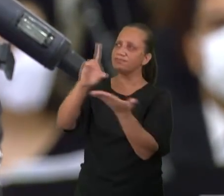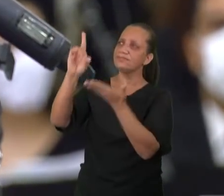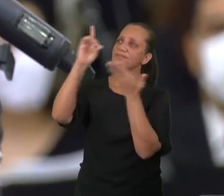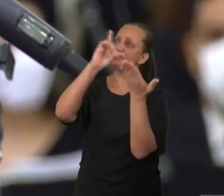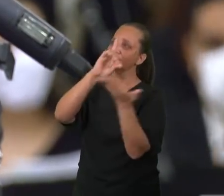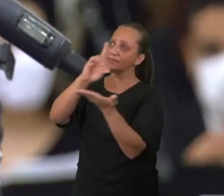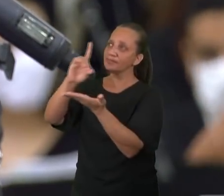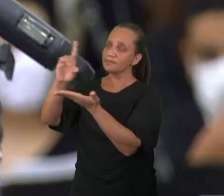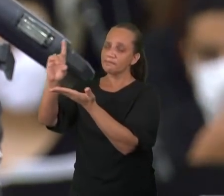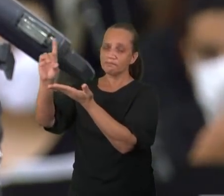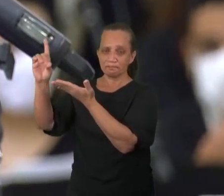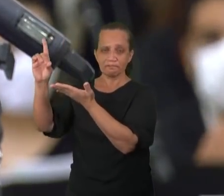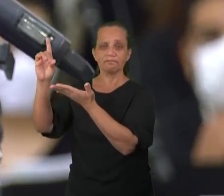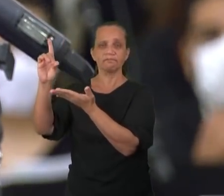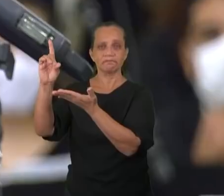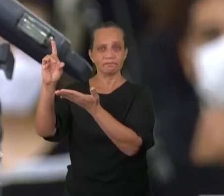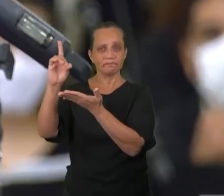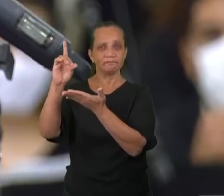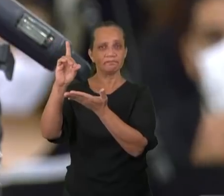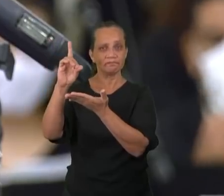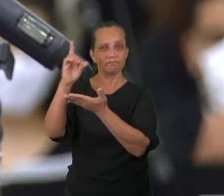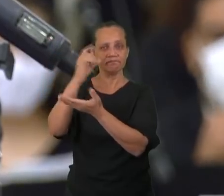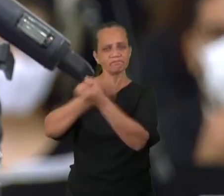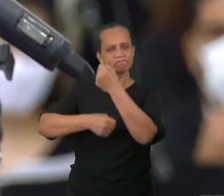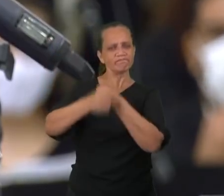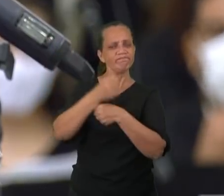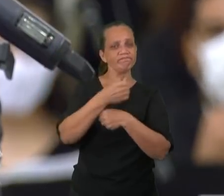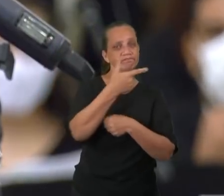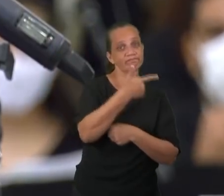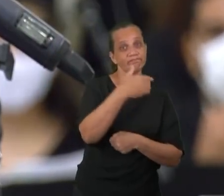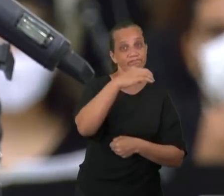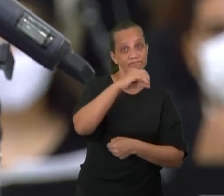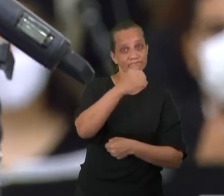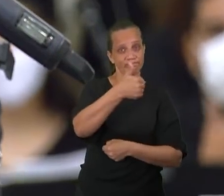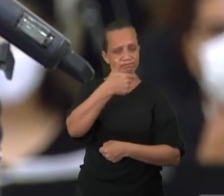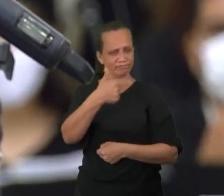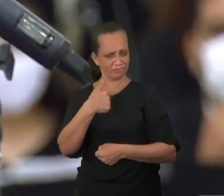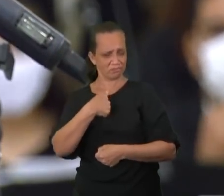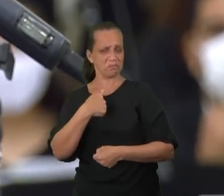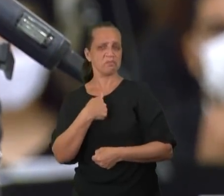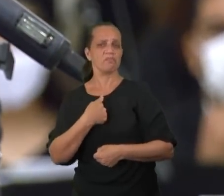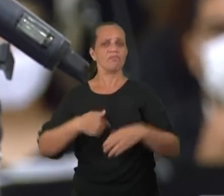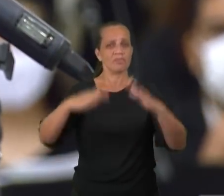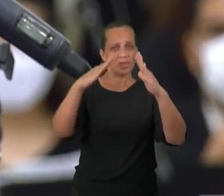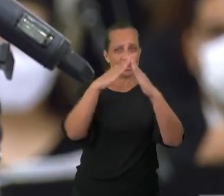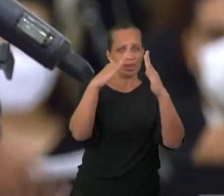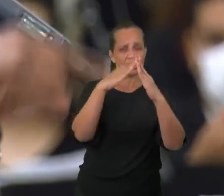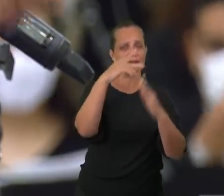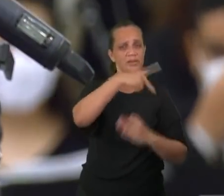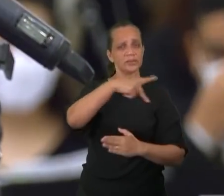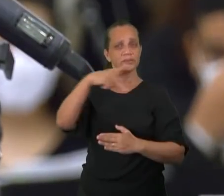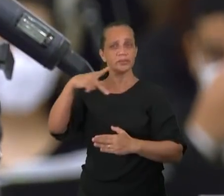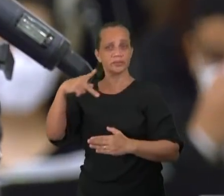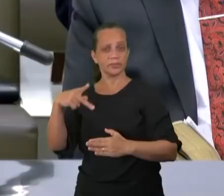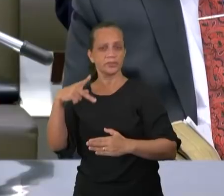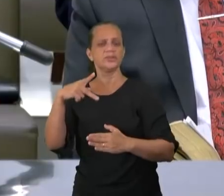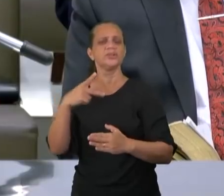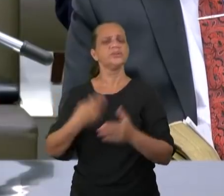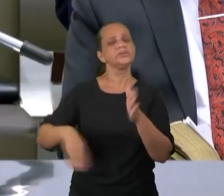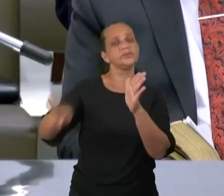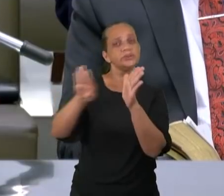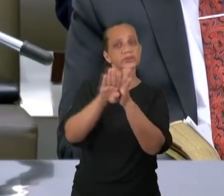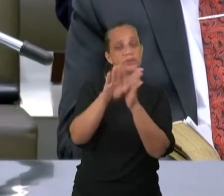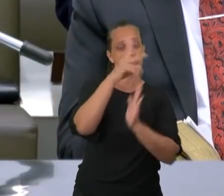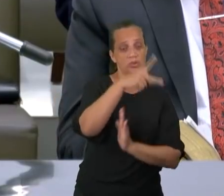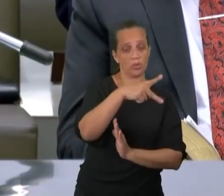Em 2012, eu estava lá na África do Sul, na casa pastoral. O pastor Marcos tinha vindo para a escola bíblica juntamente com